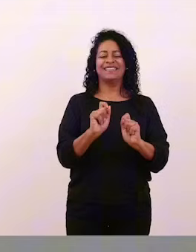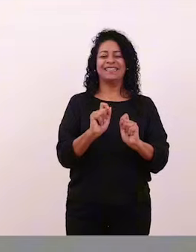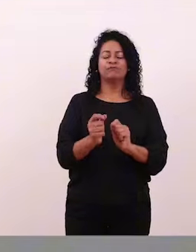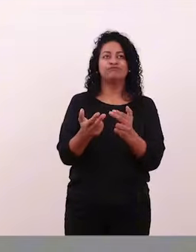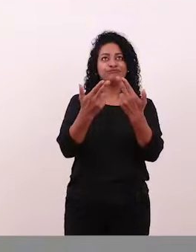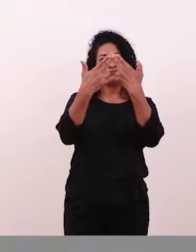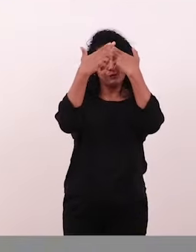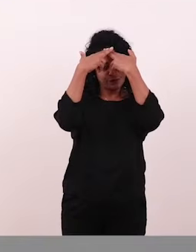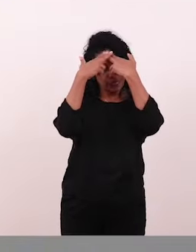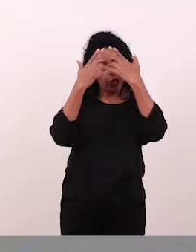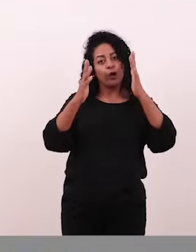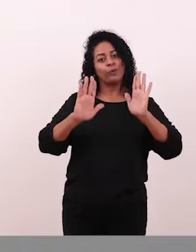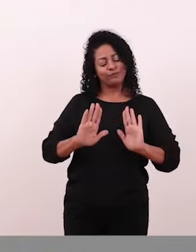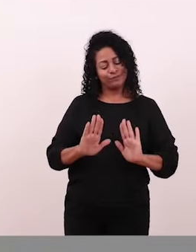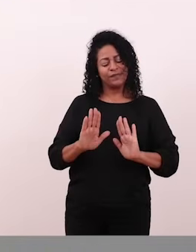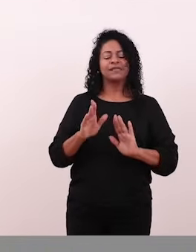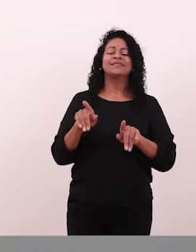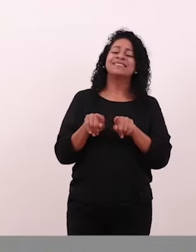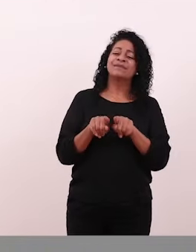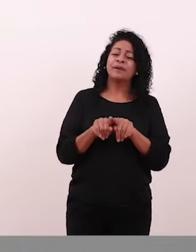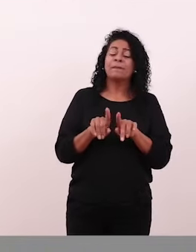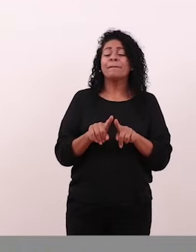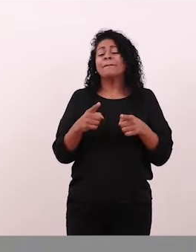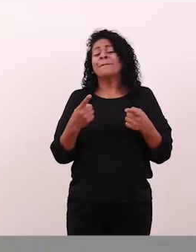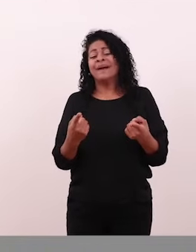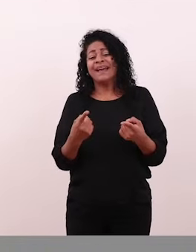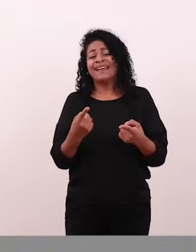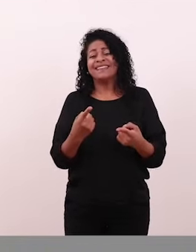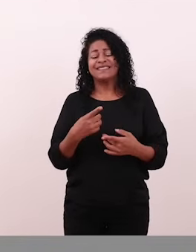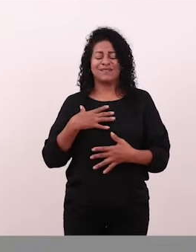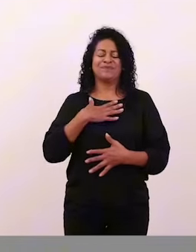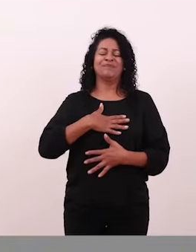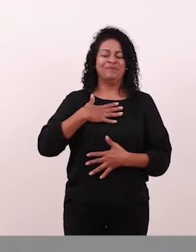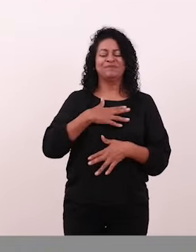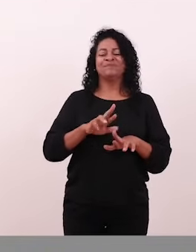eu tenho alguns traumas até que isso me causou, mas